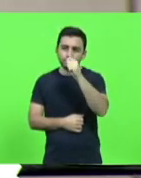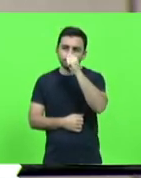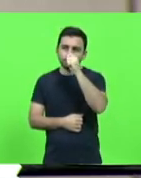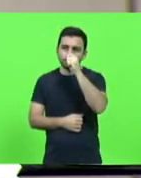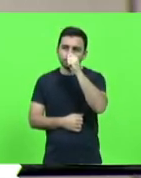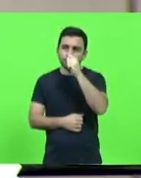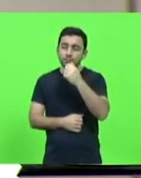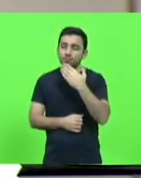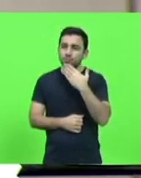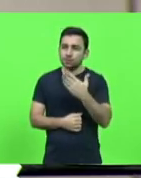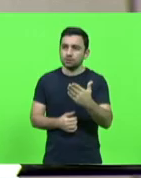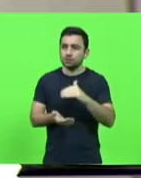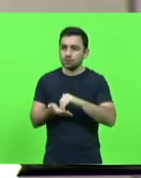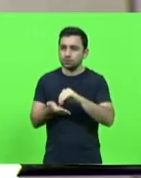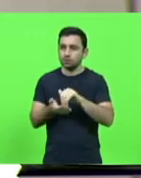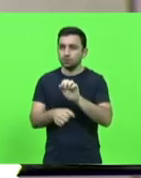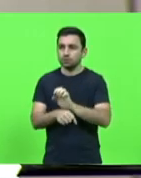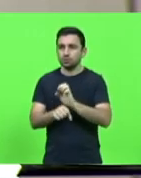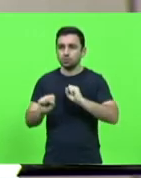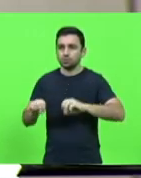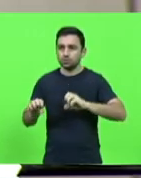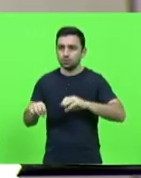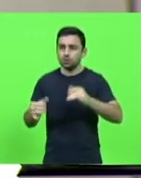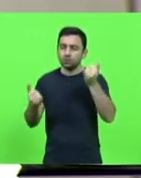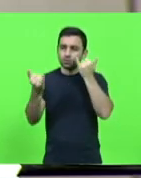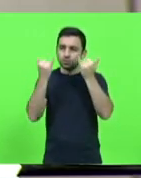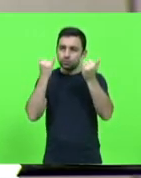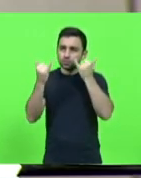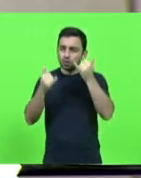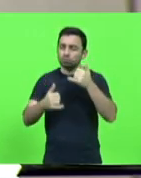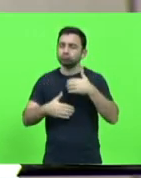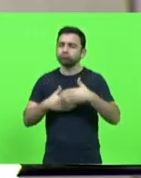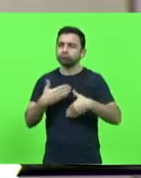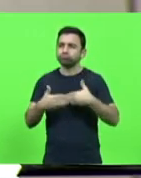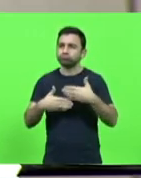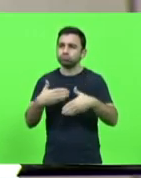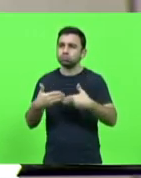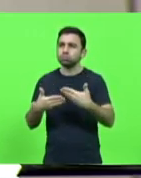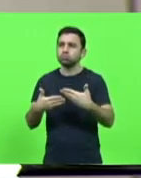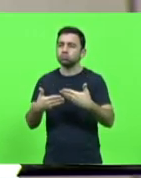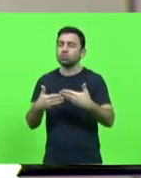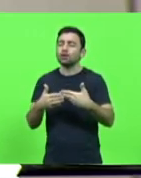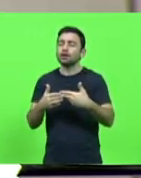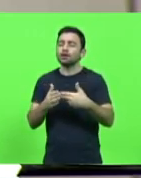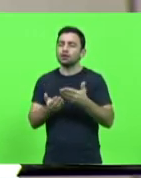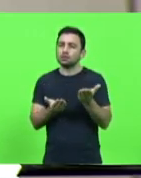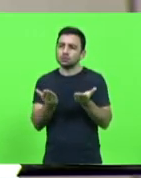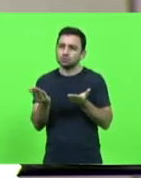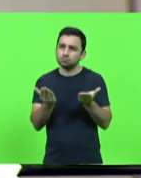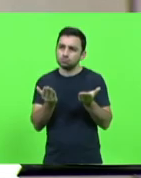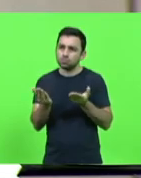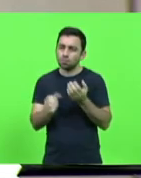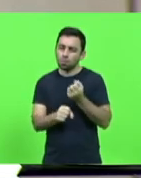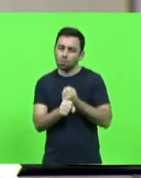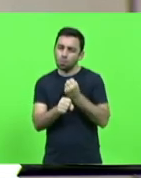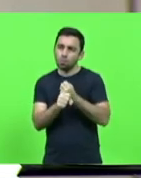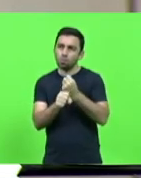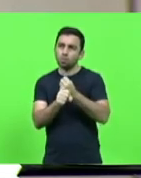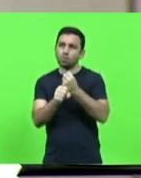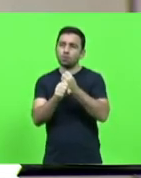ao secretário de Estado da Educação informações acerca do procedimento licitatório para a construção do prédio da